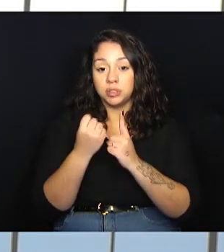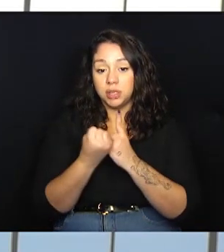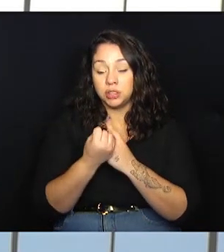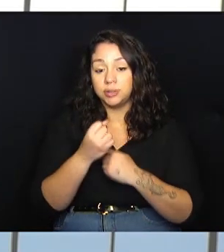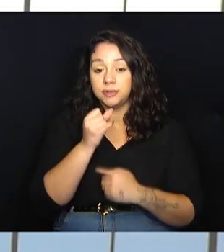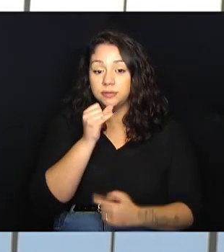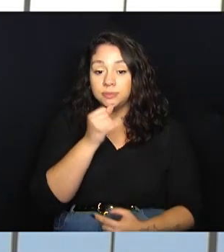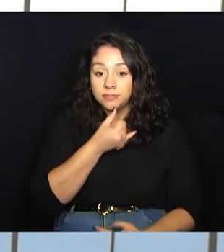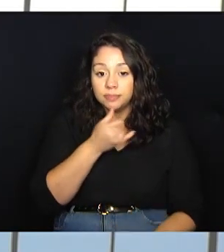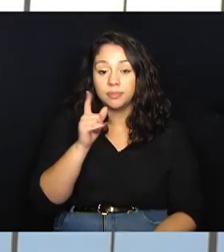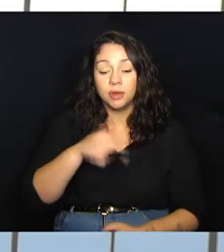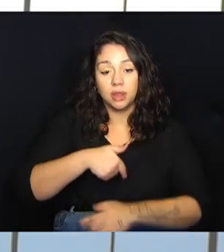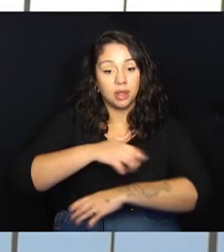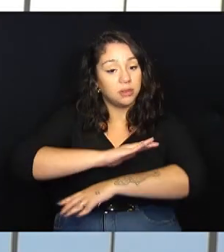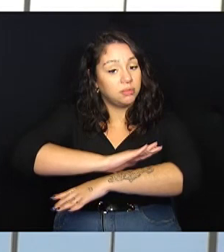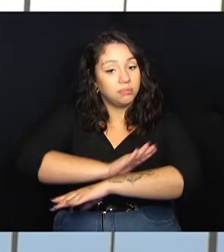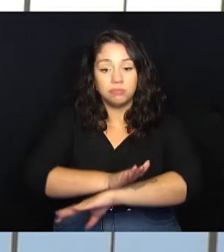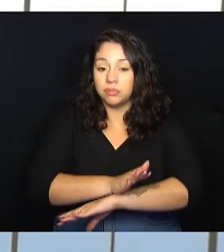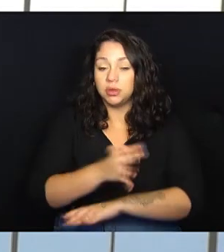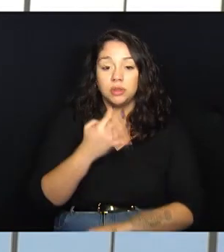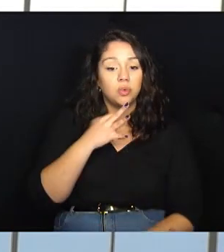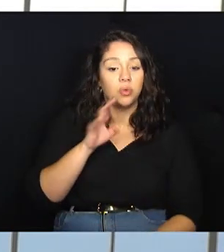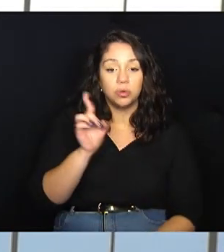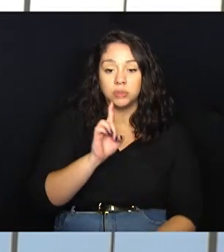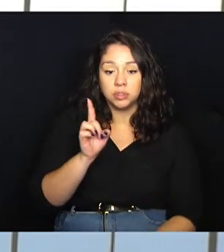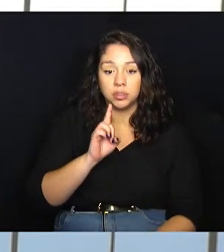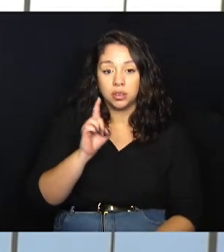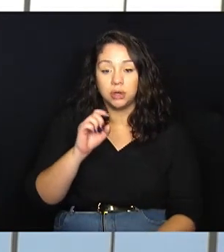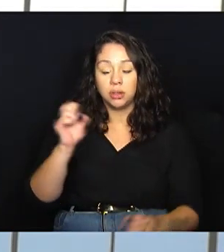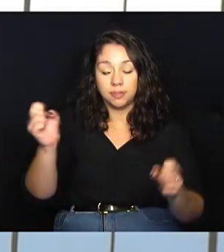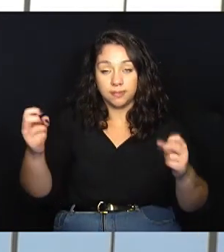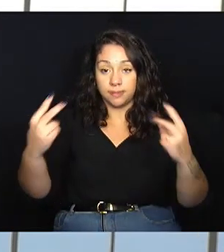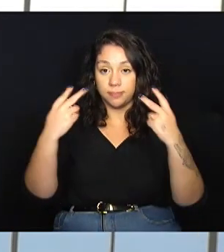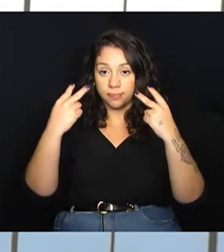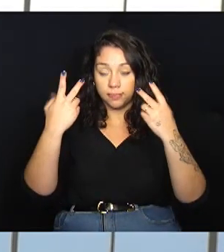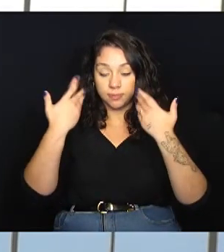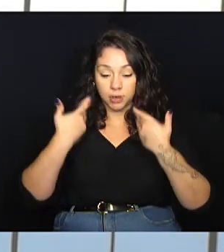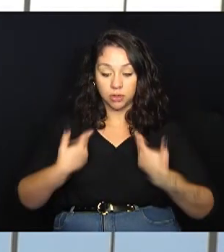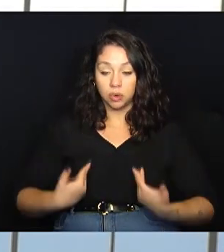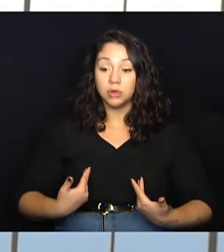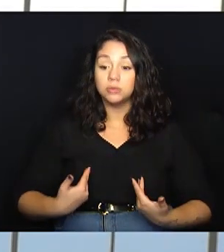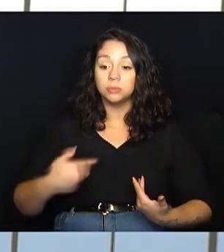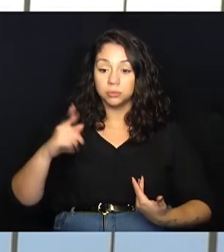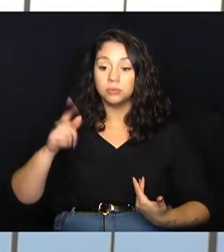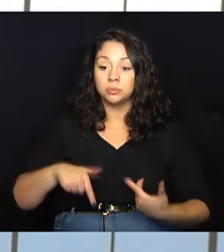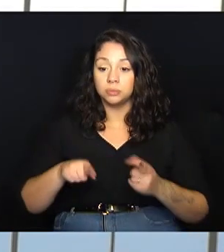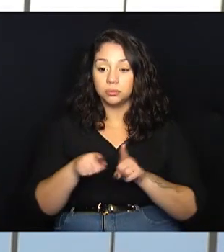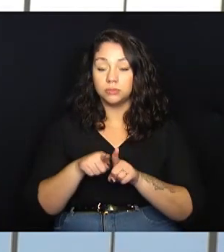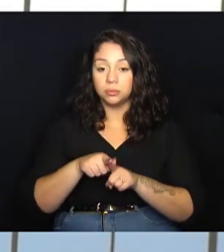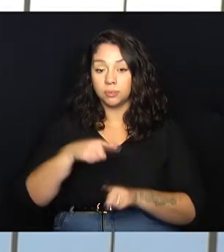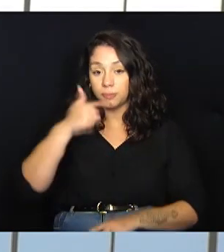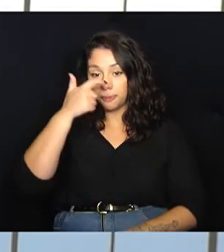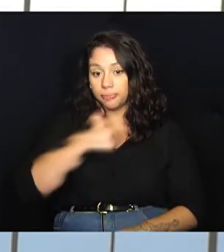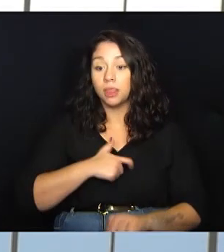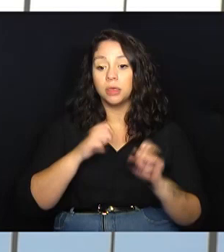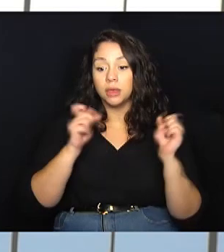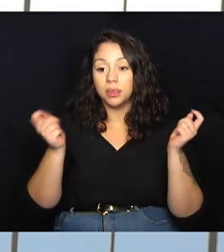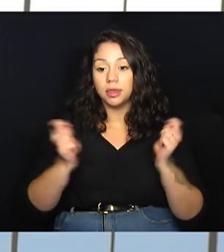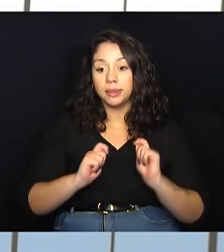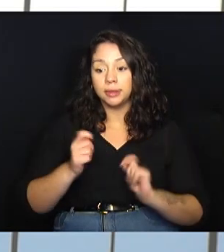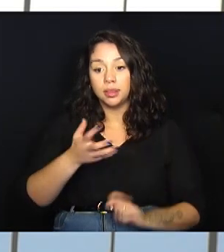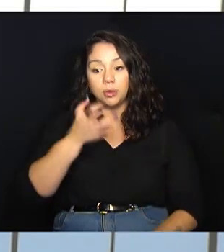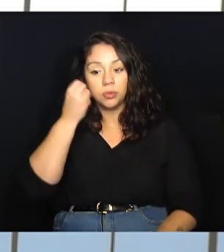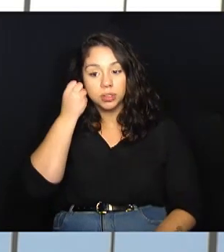infelizmente, ainda é racista e não consegue olhar para a gente como sendo também pessoas que podemos ser acolhidas, que devemos